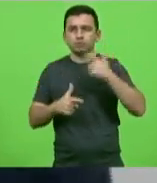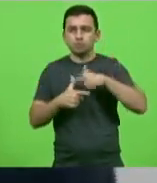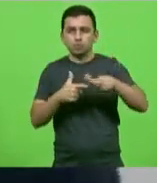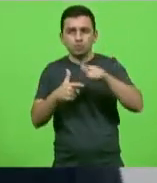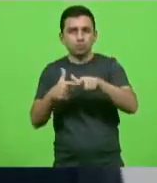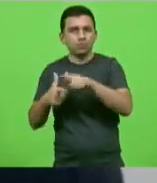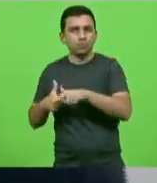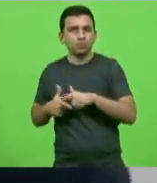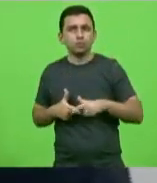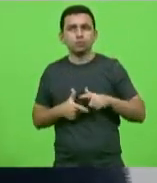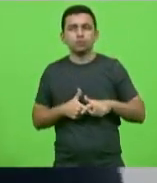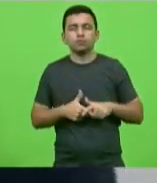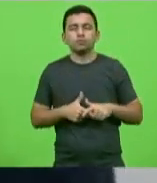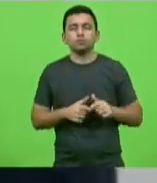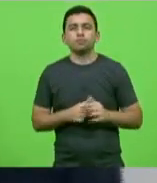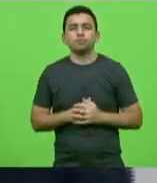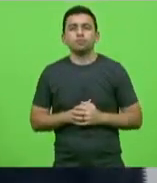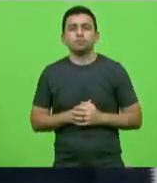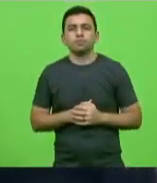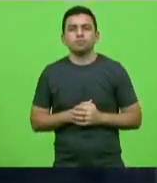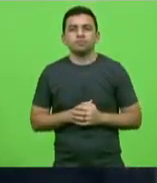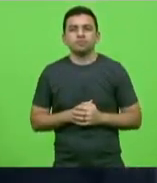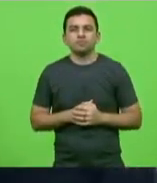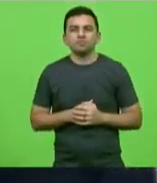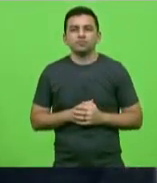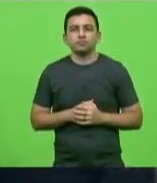perturbadora exigia naquele momento.